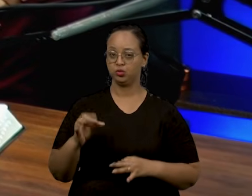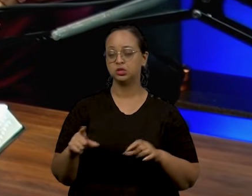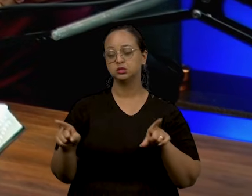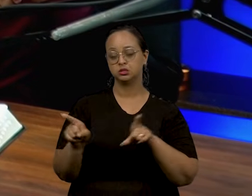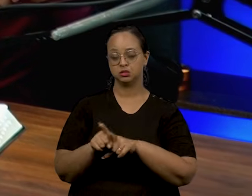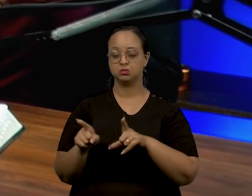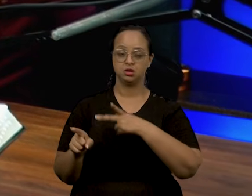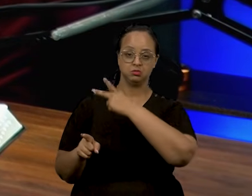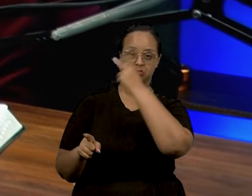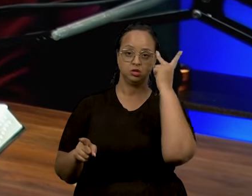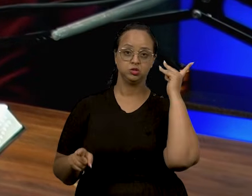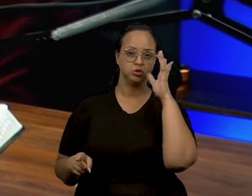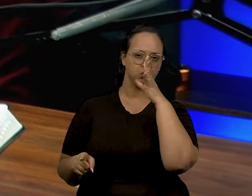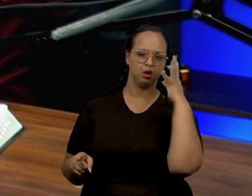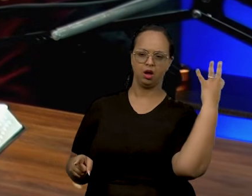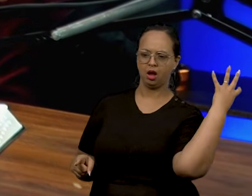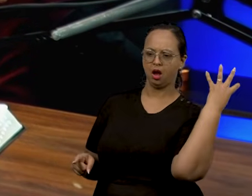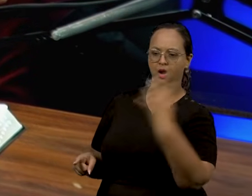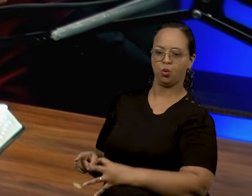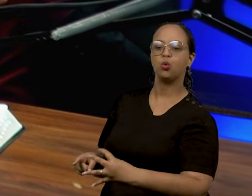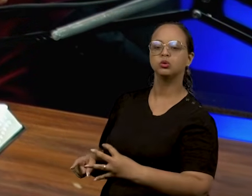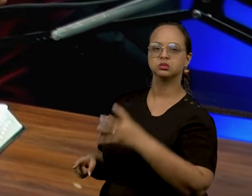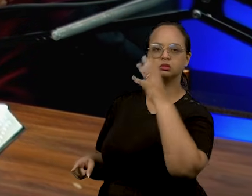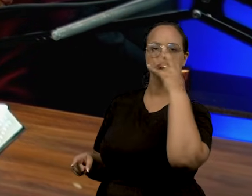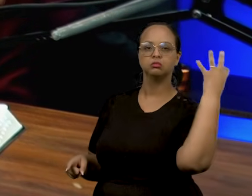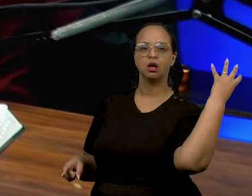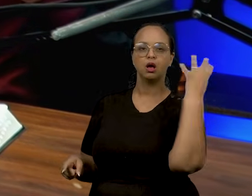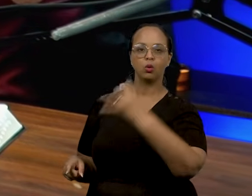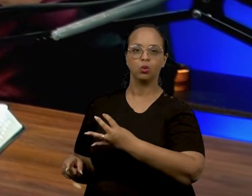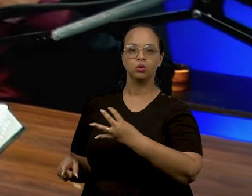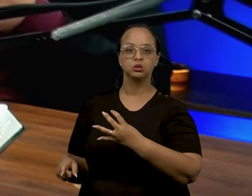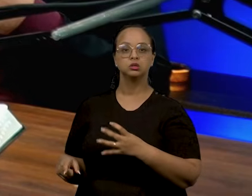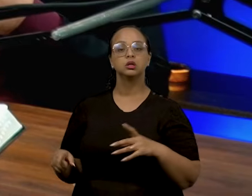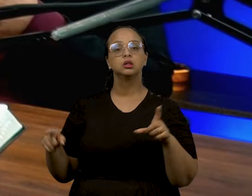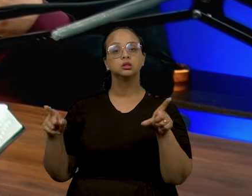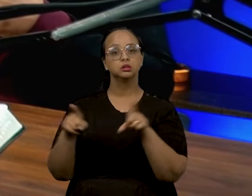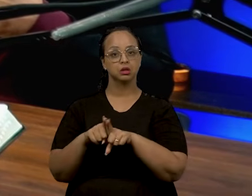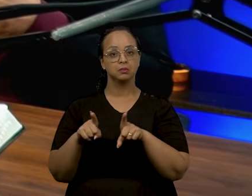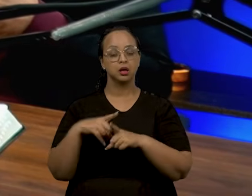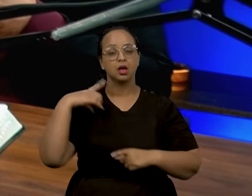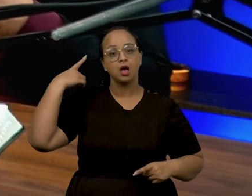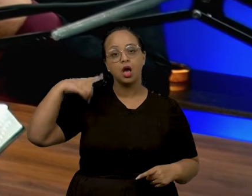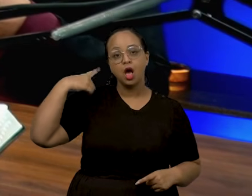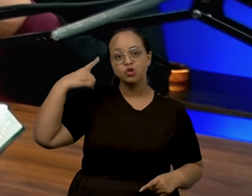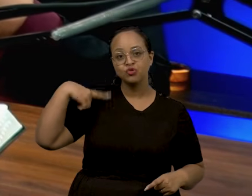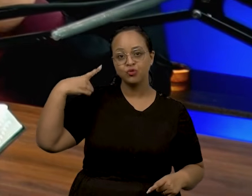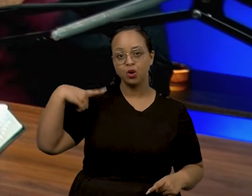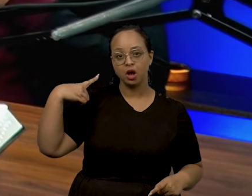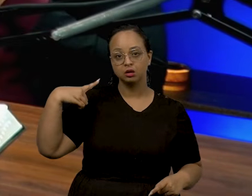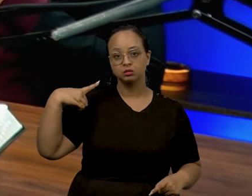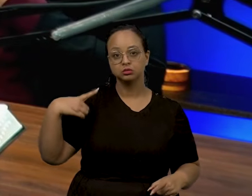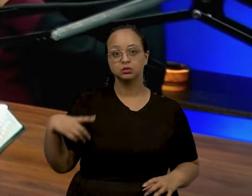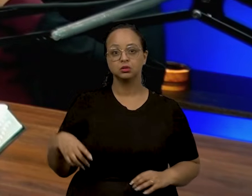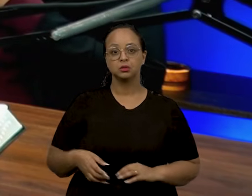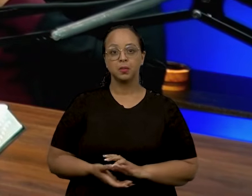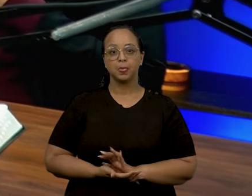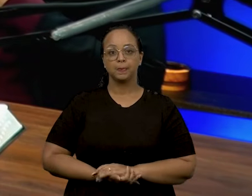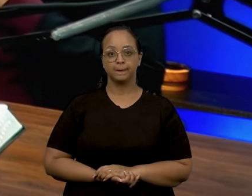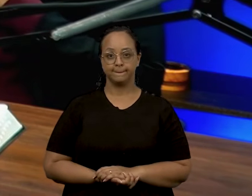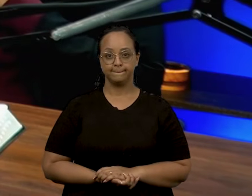acusador, e entra a figura do advogado. E aí é quando vira uma bênção para o